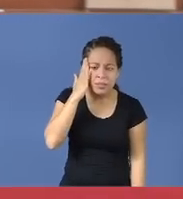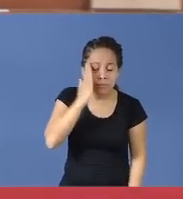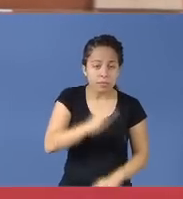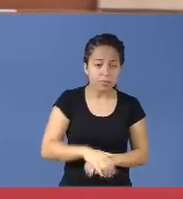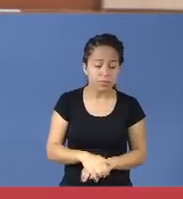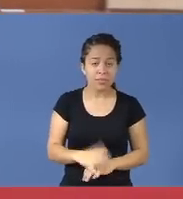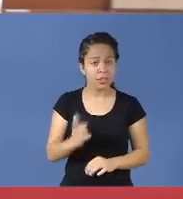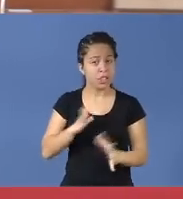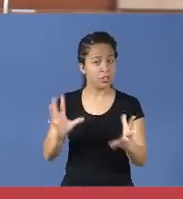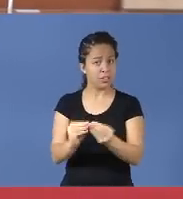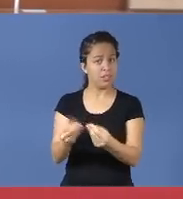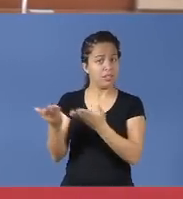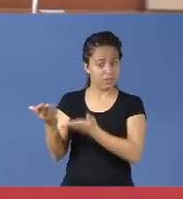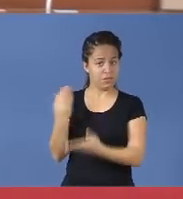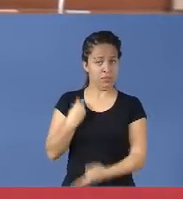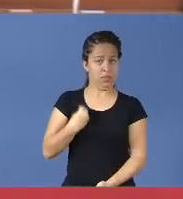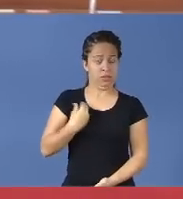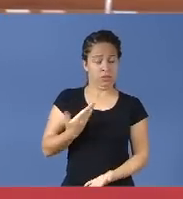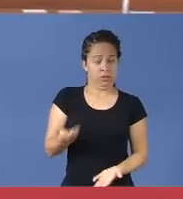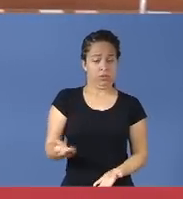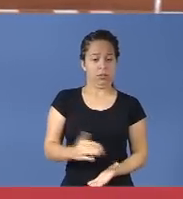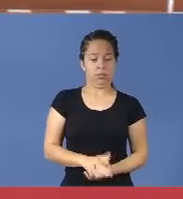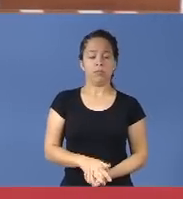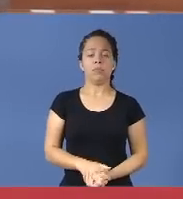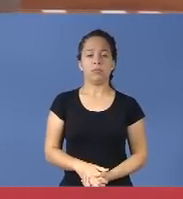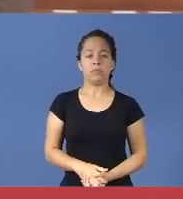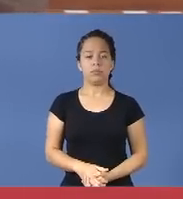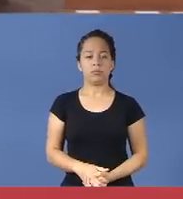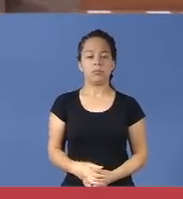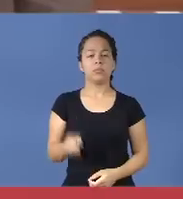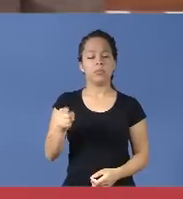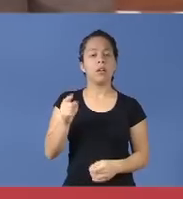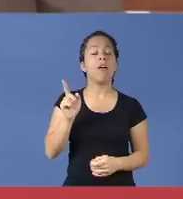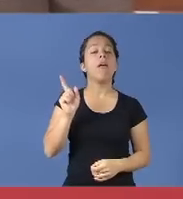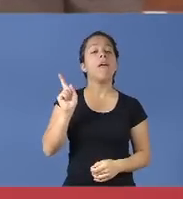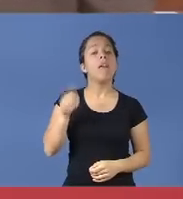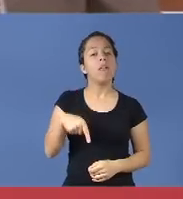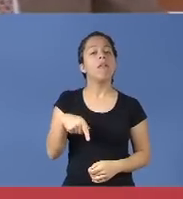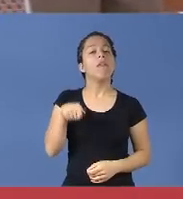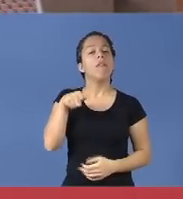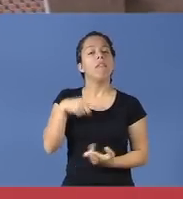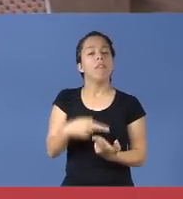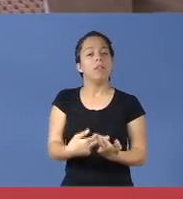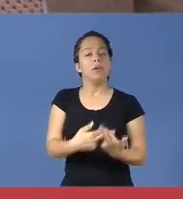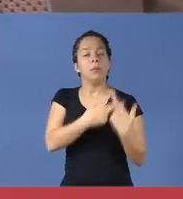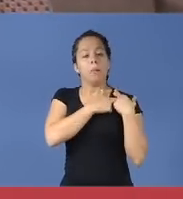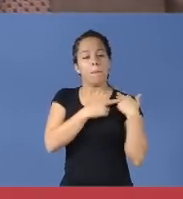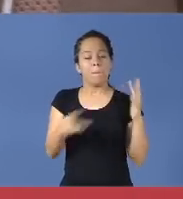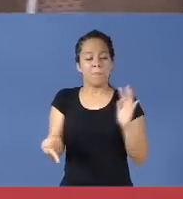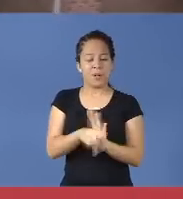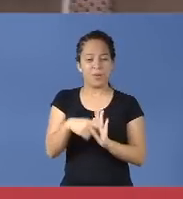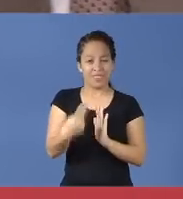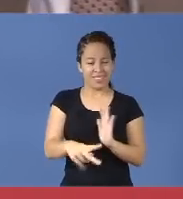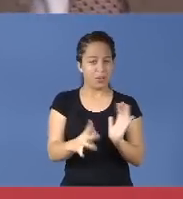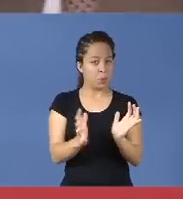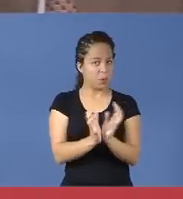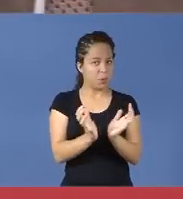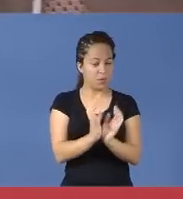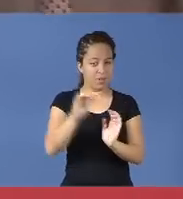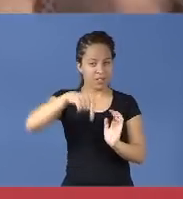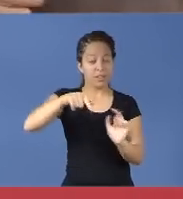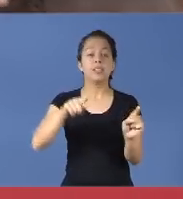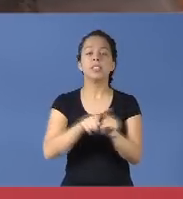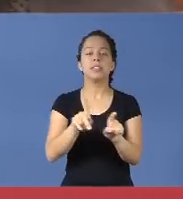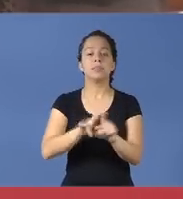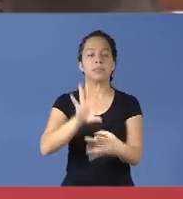aqui. Então, essa foi a incumbência desse grupo que está aqui e dos grupos que estão